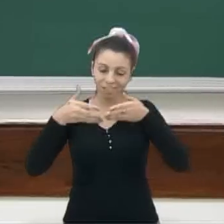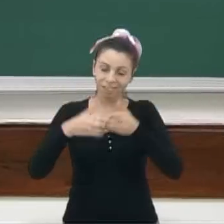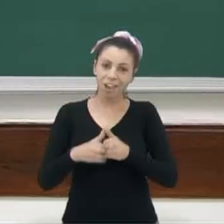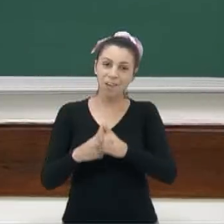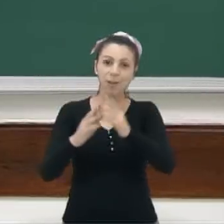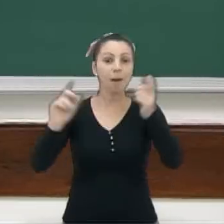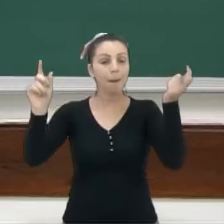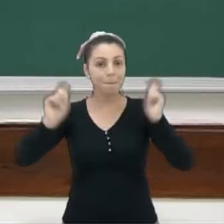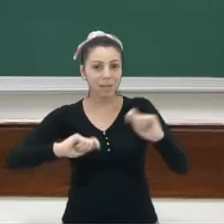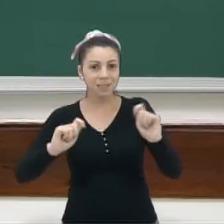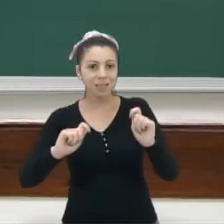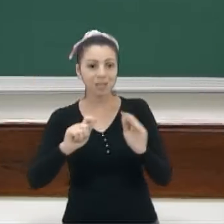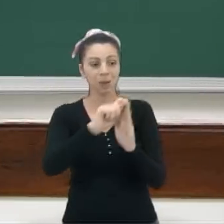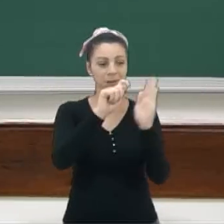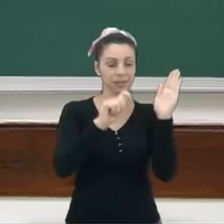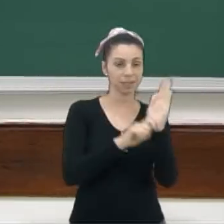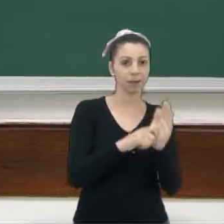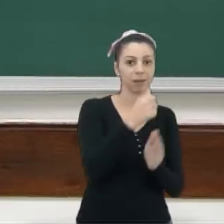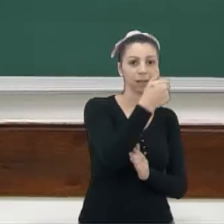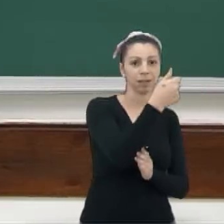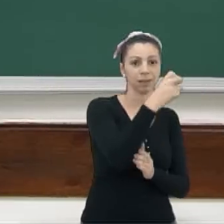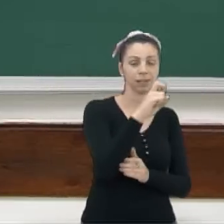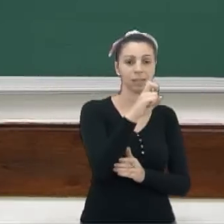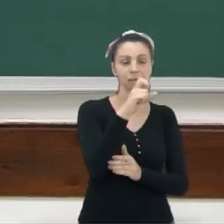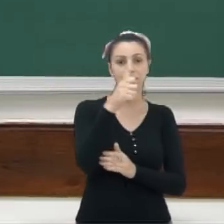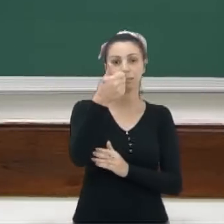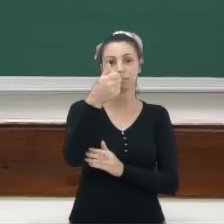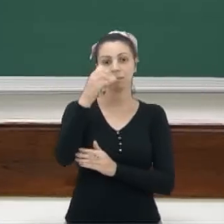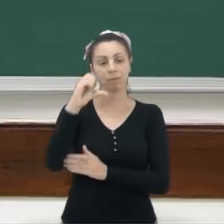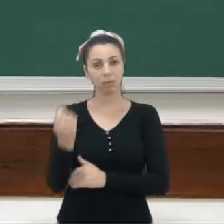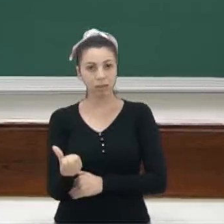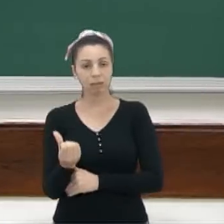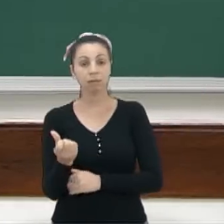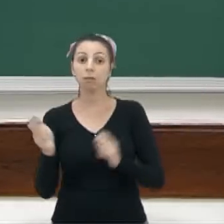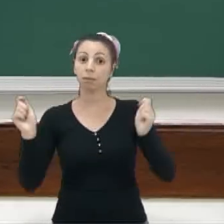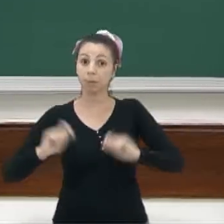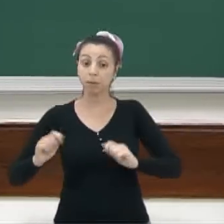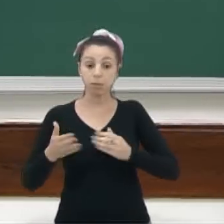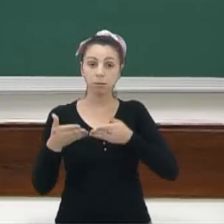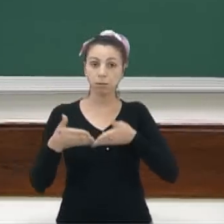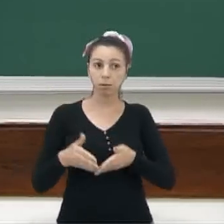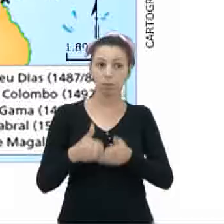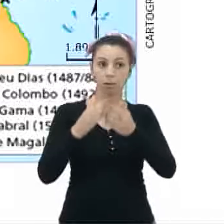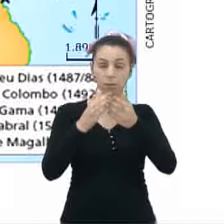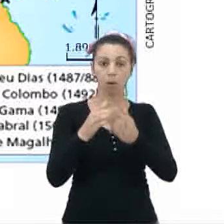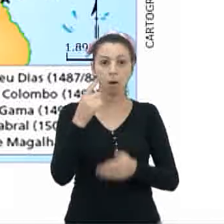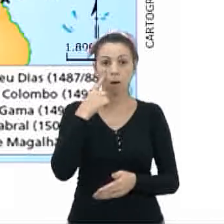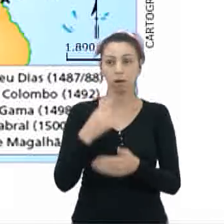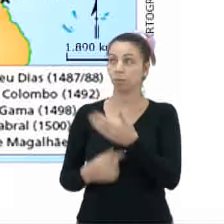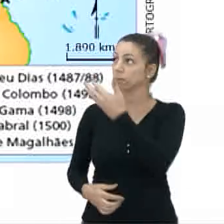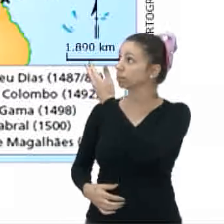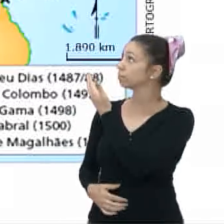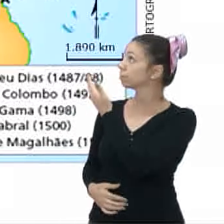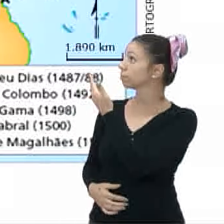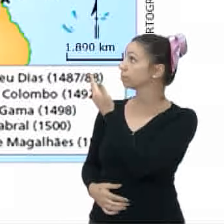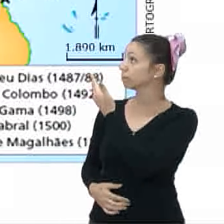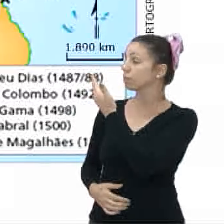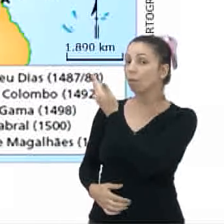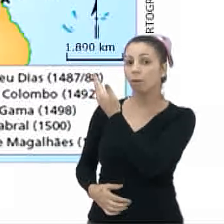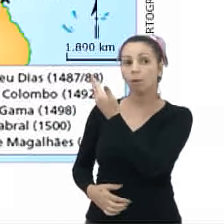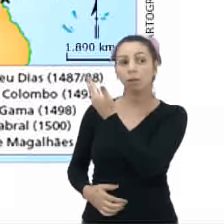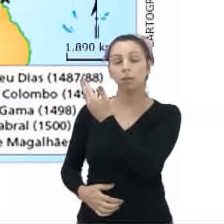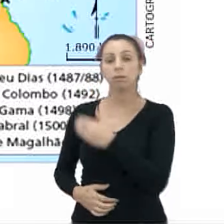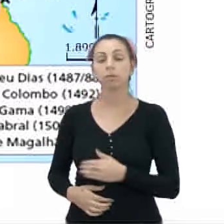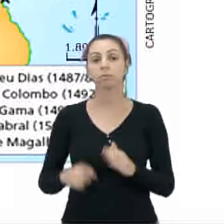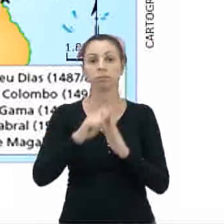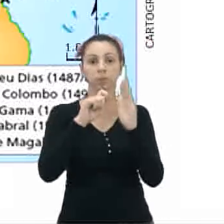século XV e século XVI, com certeza era preciso navegar. Tá? Aqui, novamente, o mapa, ele vai mostrar século XV e